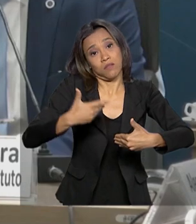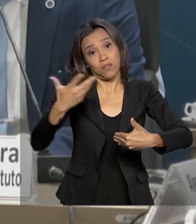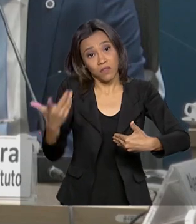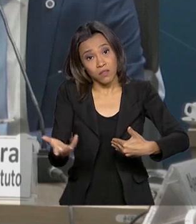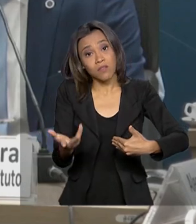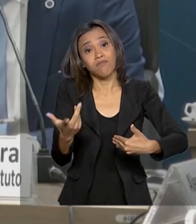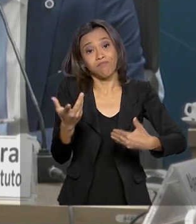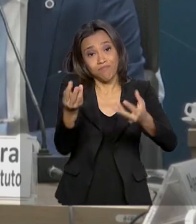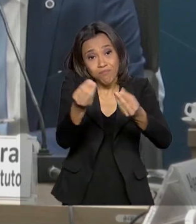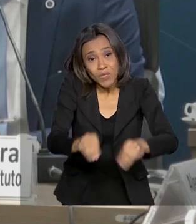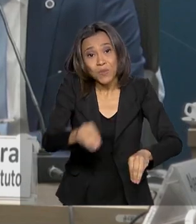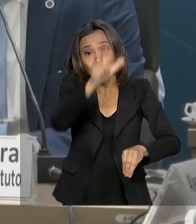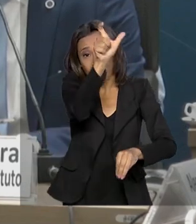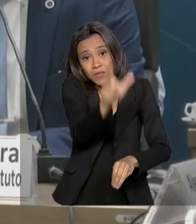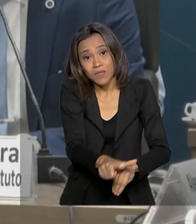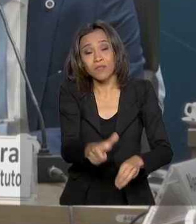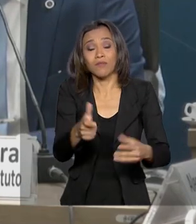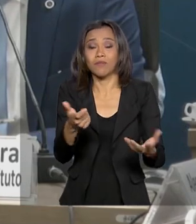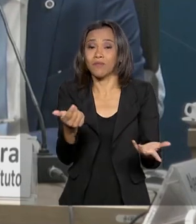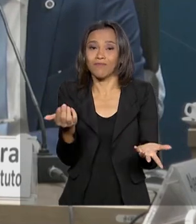irreparáveis à saúde dessas pessoas.